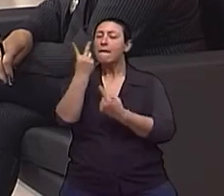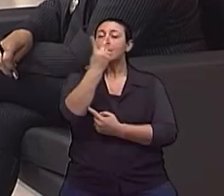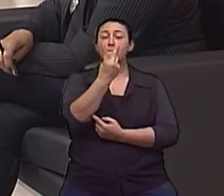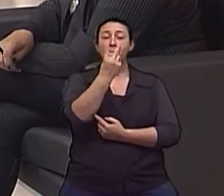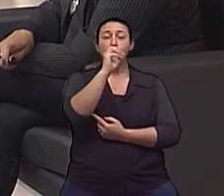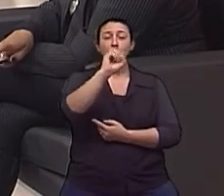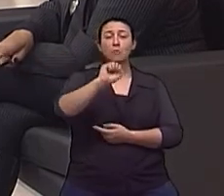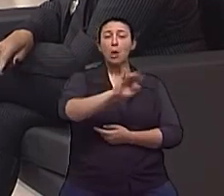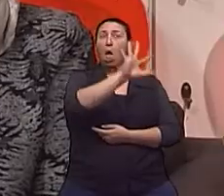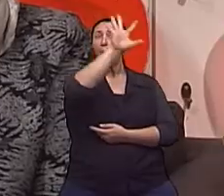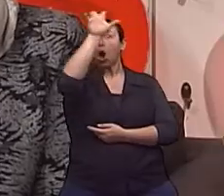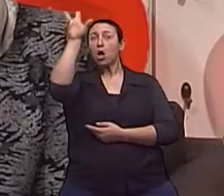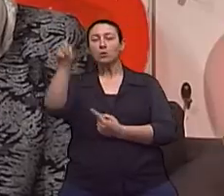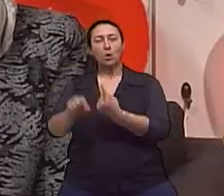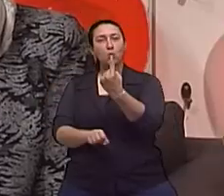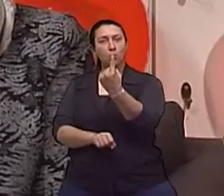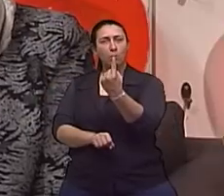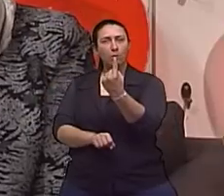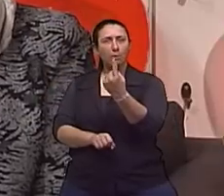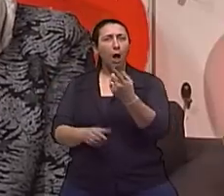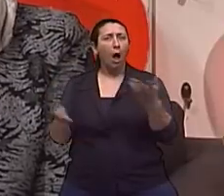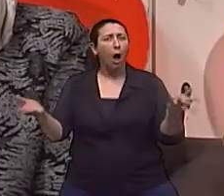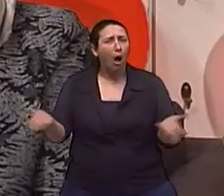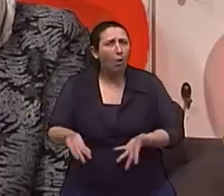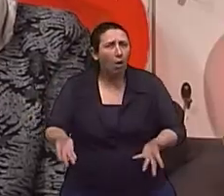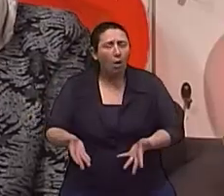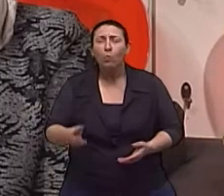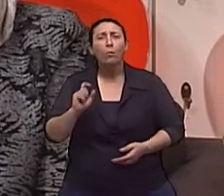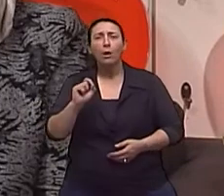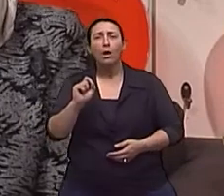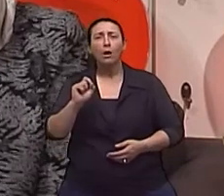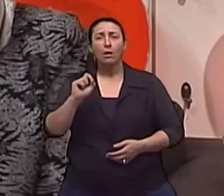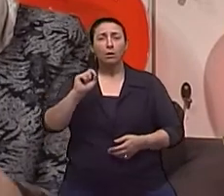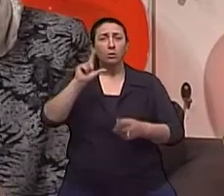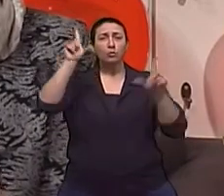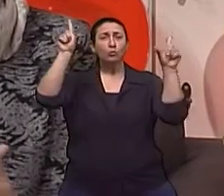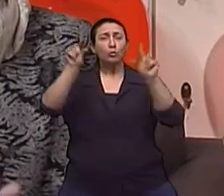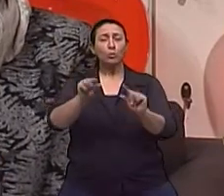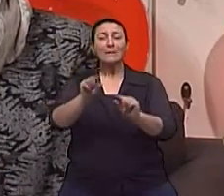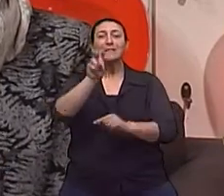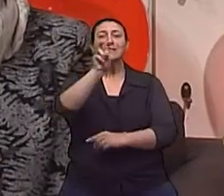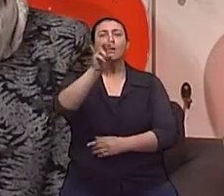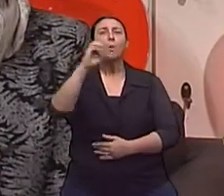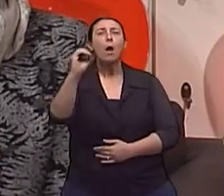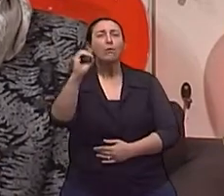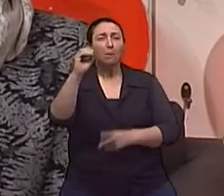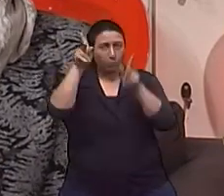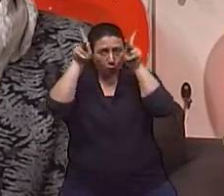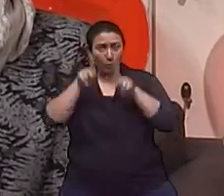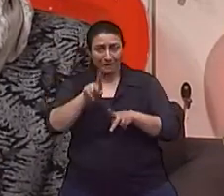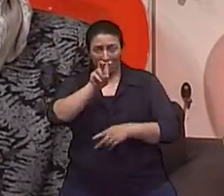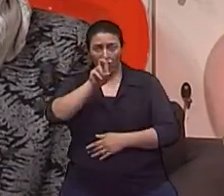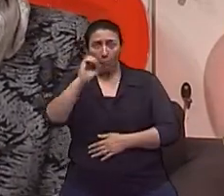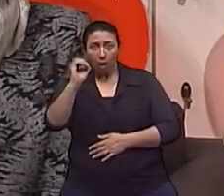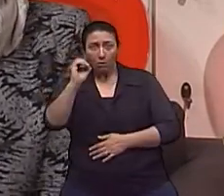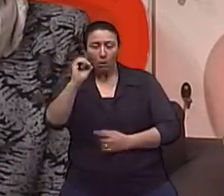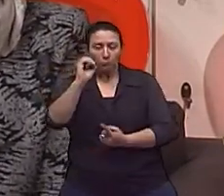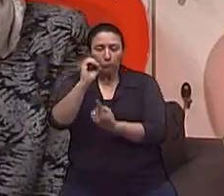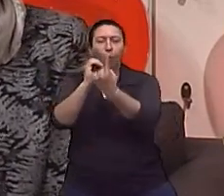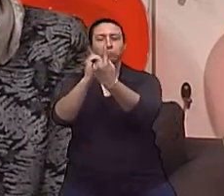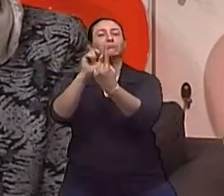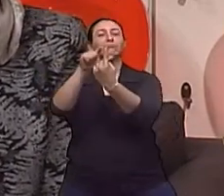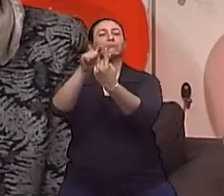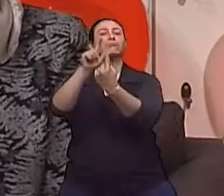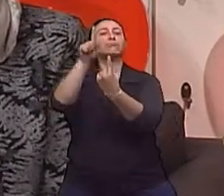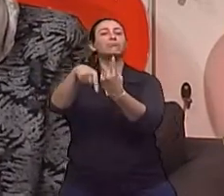de pessoas hoje é 1:50 Entendi então embora sempre tenham existido os velhos